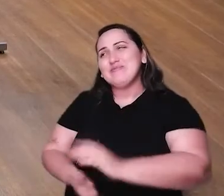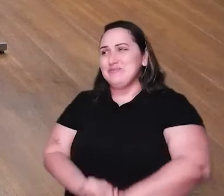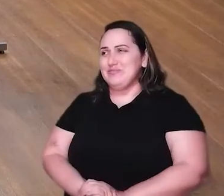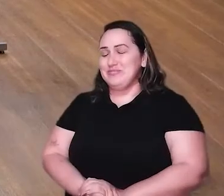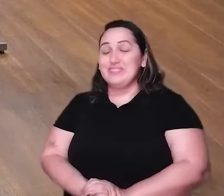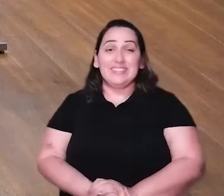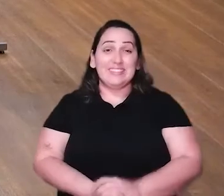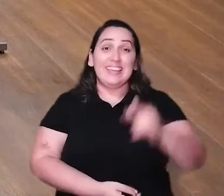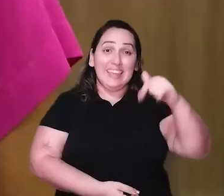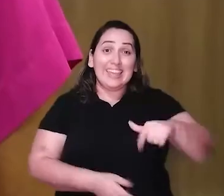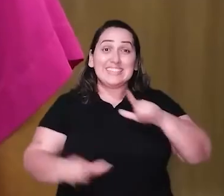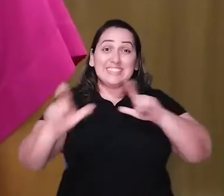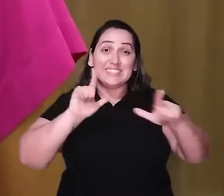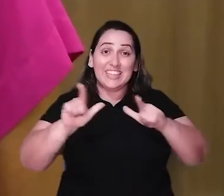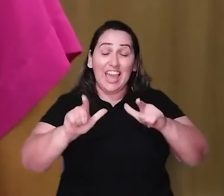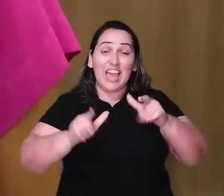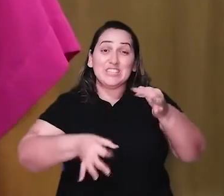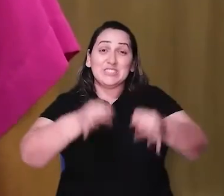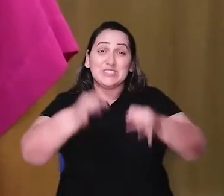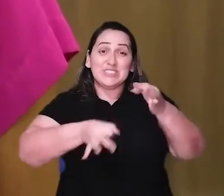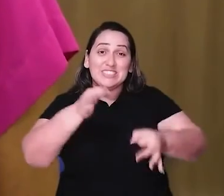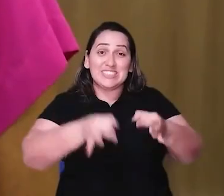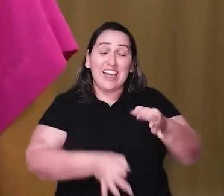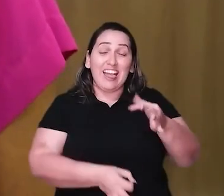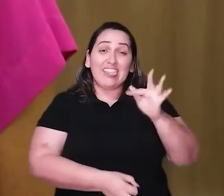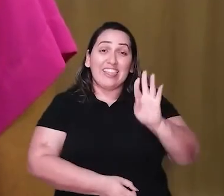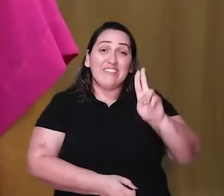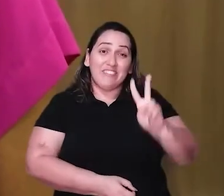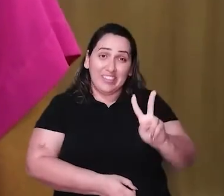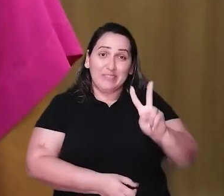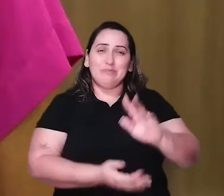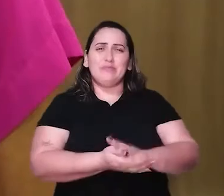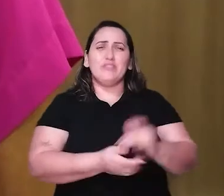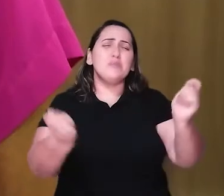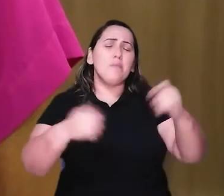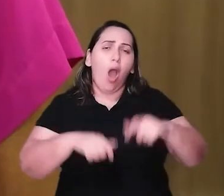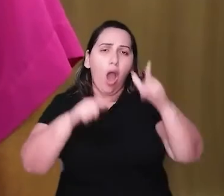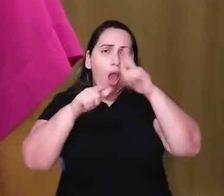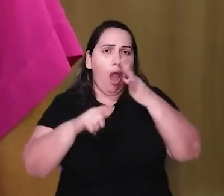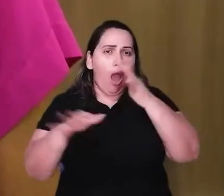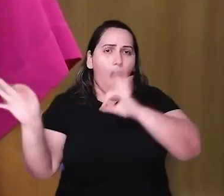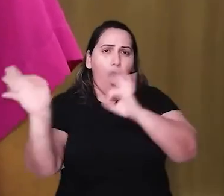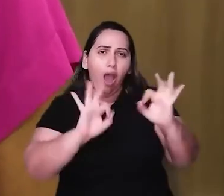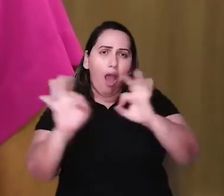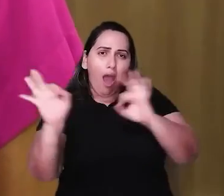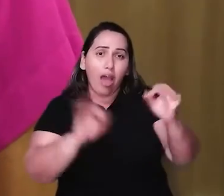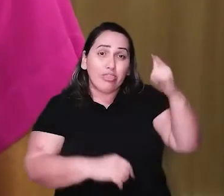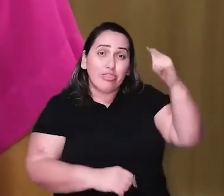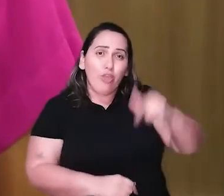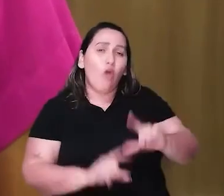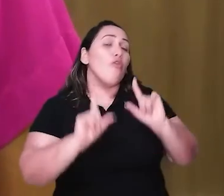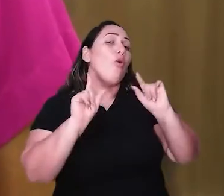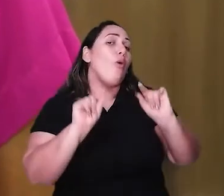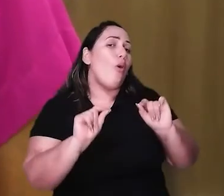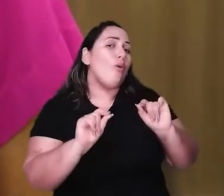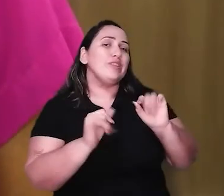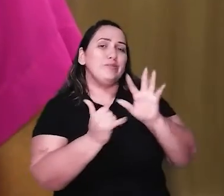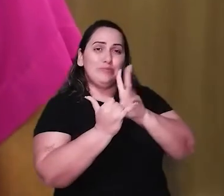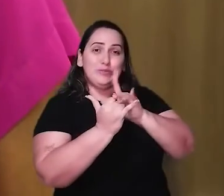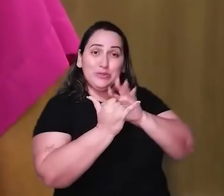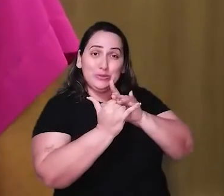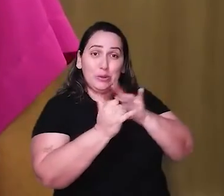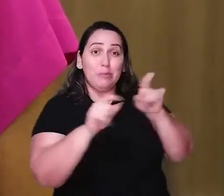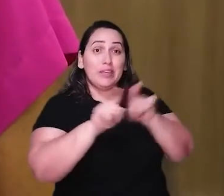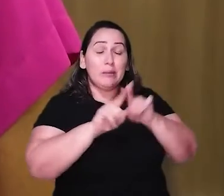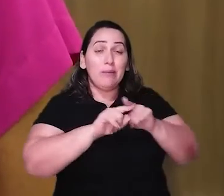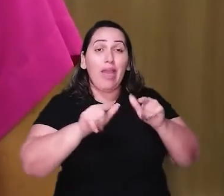nos novos caminhos da senhora. Essa foi mais uma edição do programa Justiça Eleitoral na TV. Você pode rever as reportagens no nosso